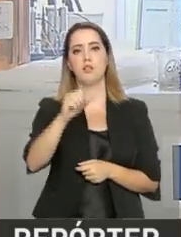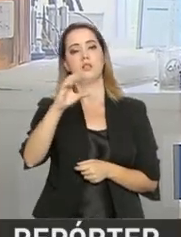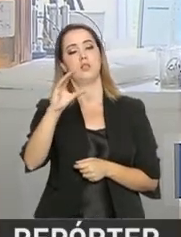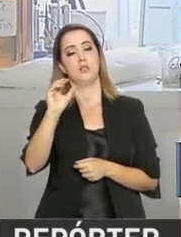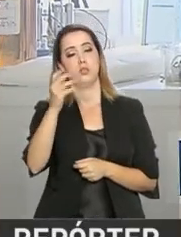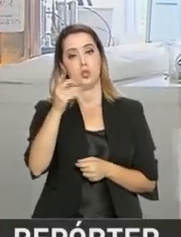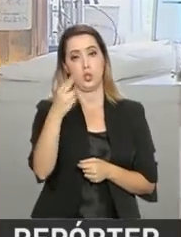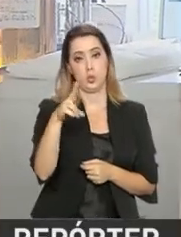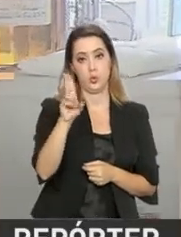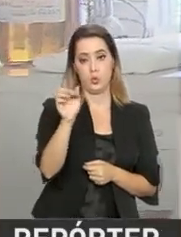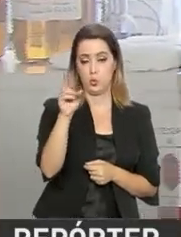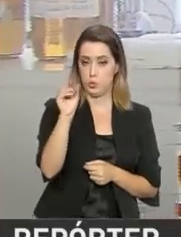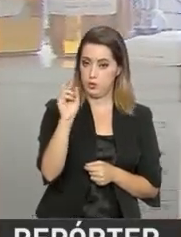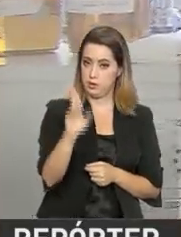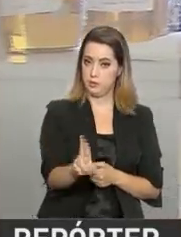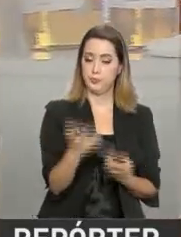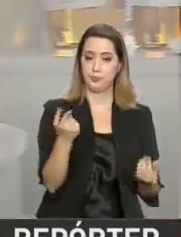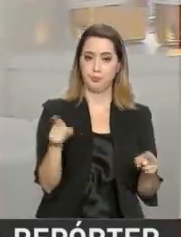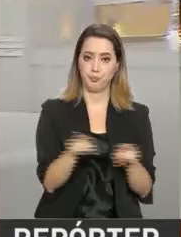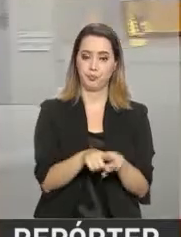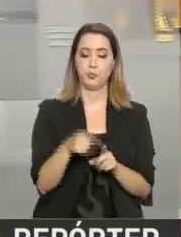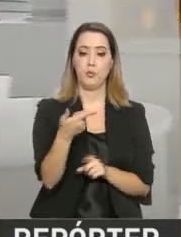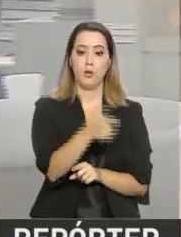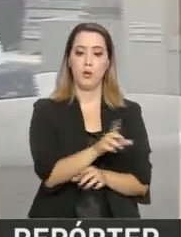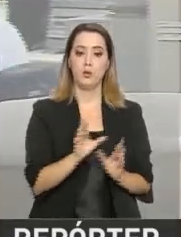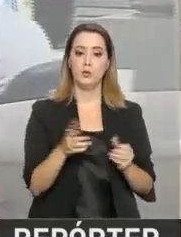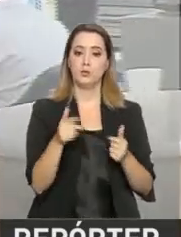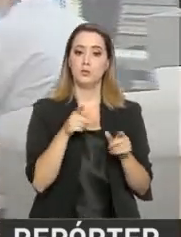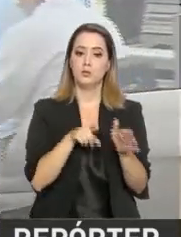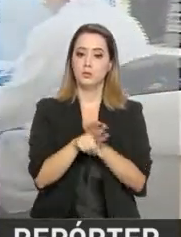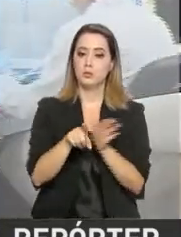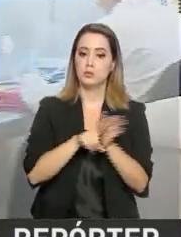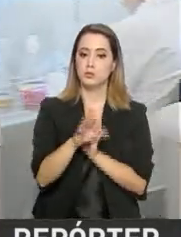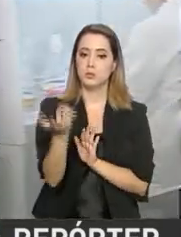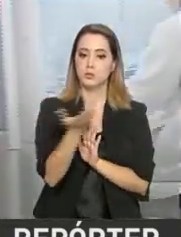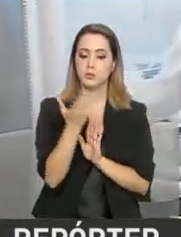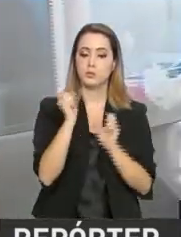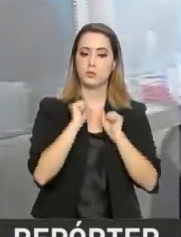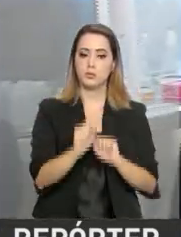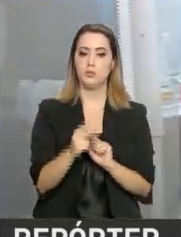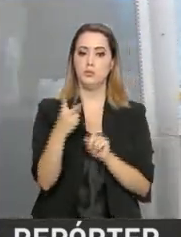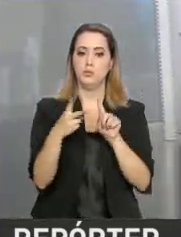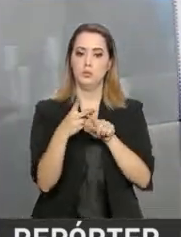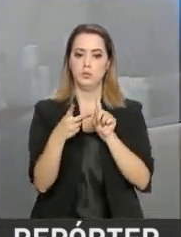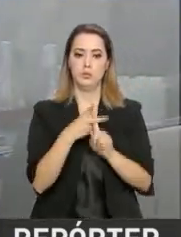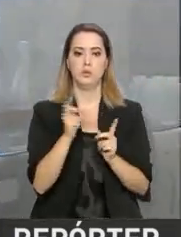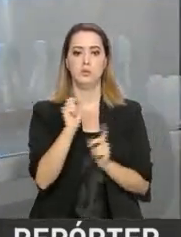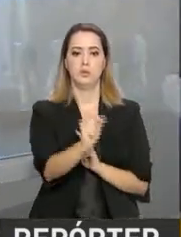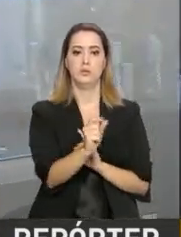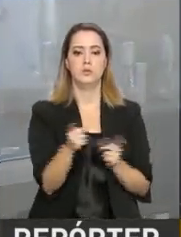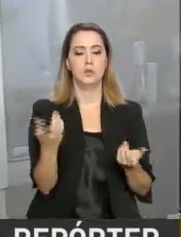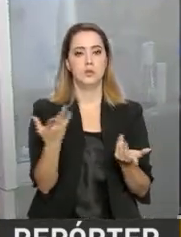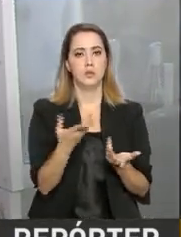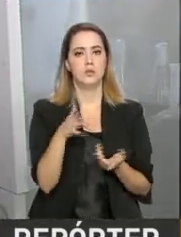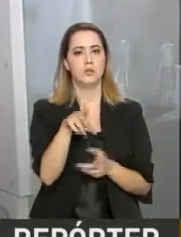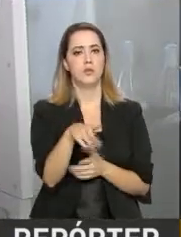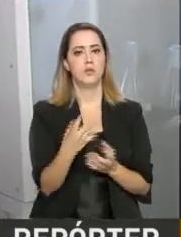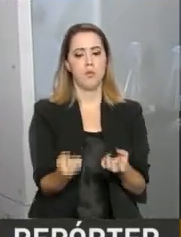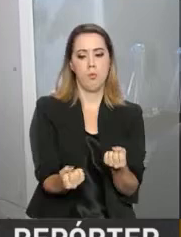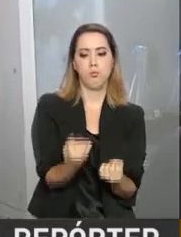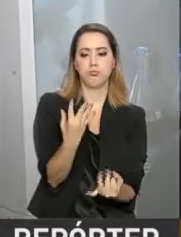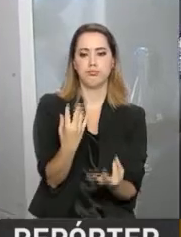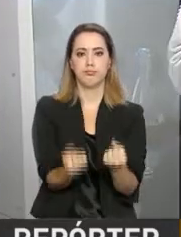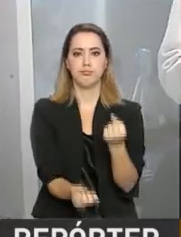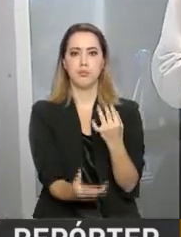de pesquisa que é tornar viável a produção de etanol de segunda geração usando como matéria prima por exemplo o capim a